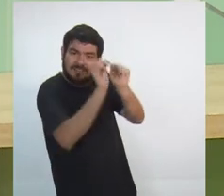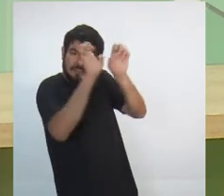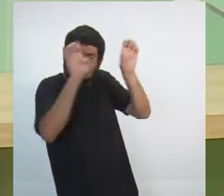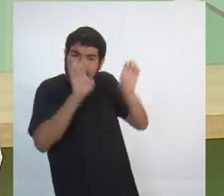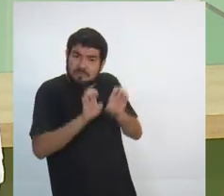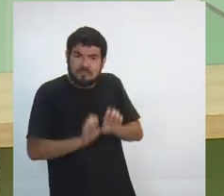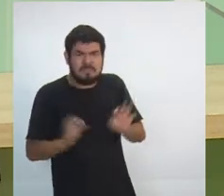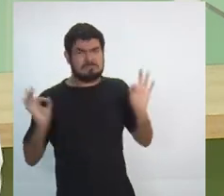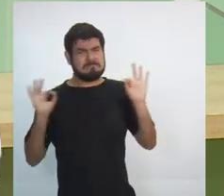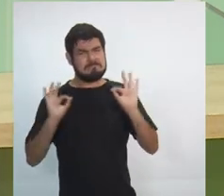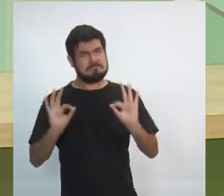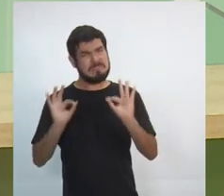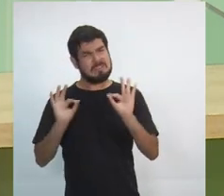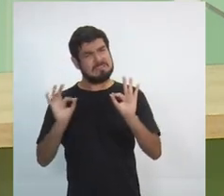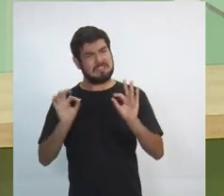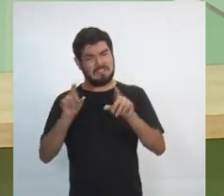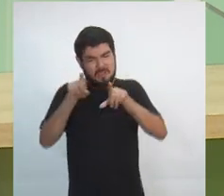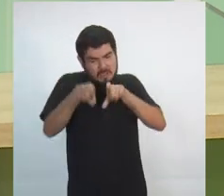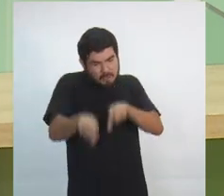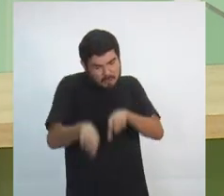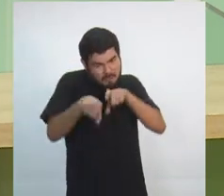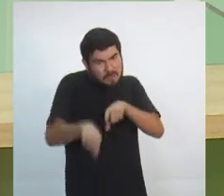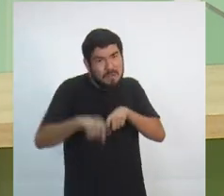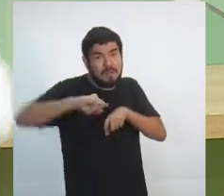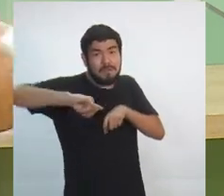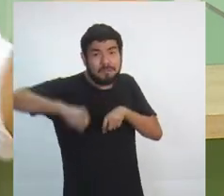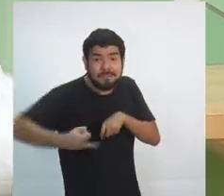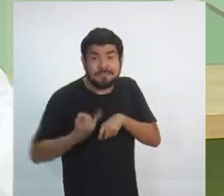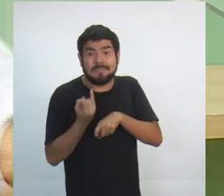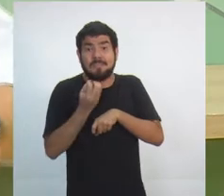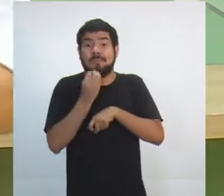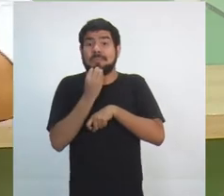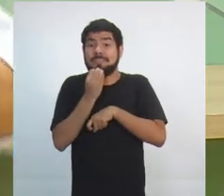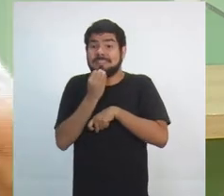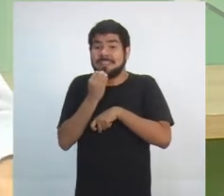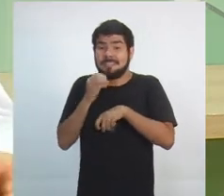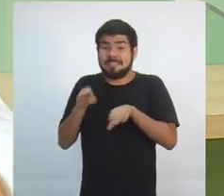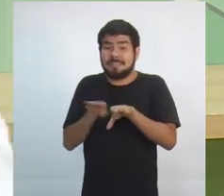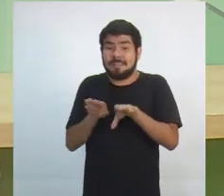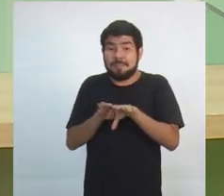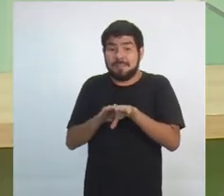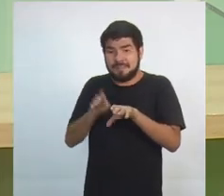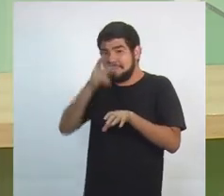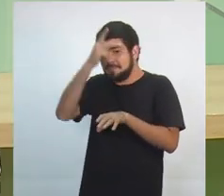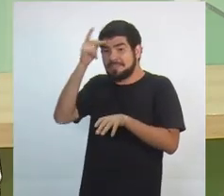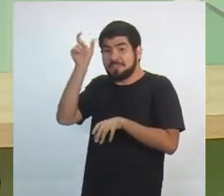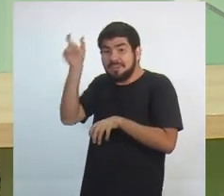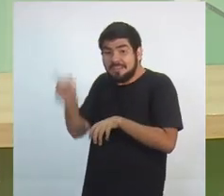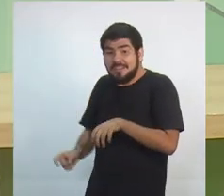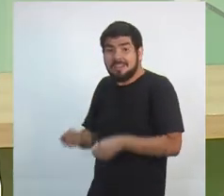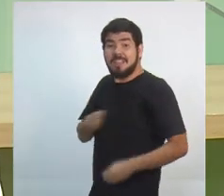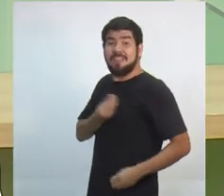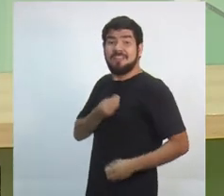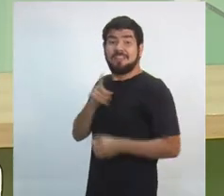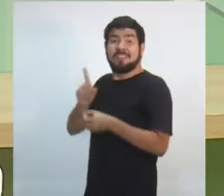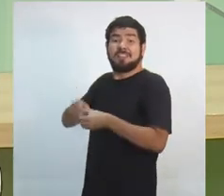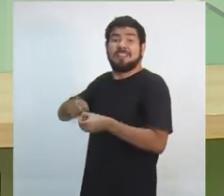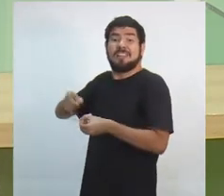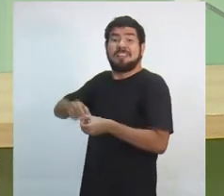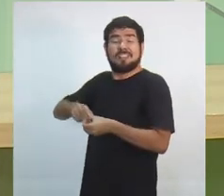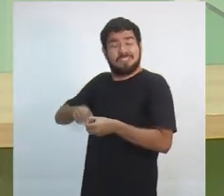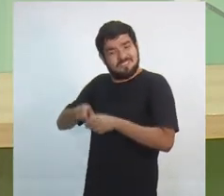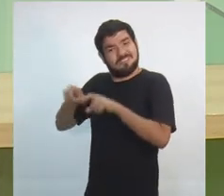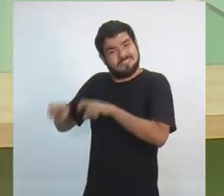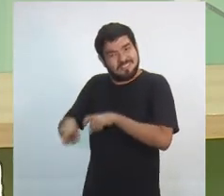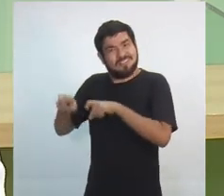para que nós possamos escoar a produção, dando oportunidade também ao homem do interior. Portanto, esta é a esperança